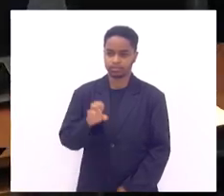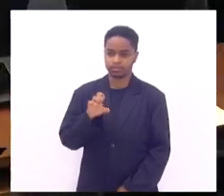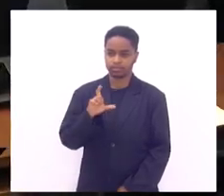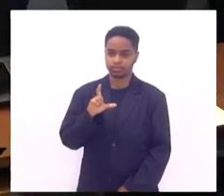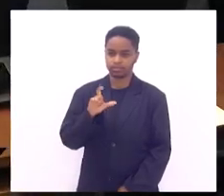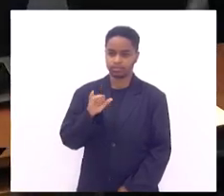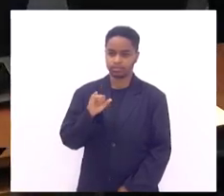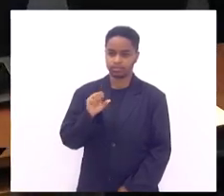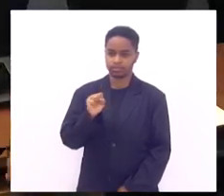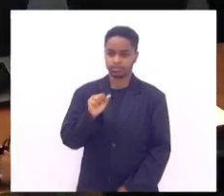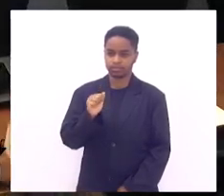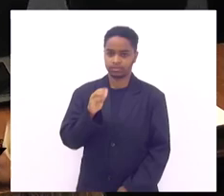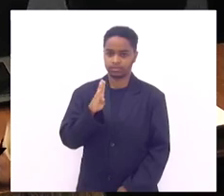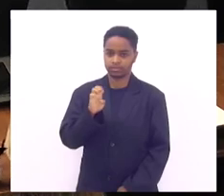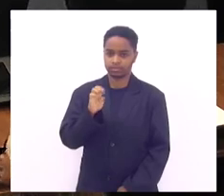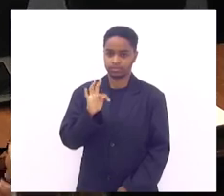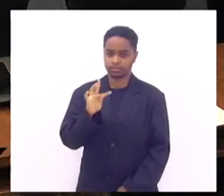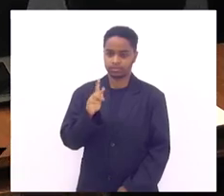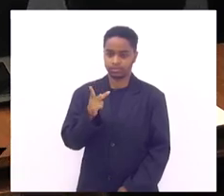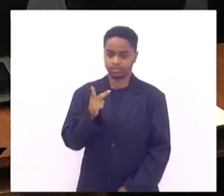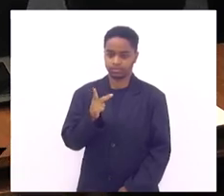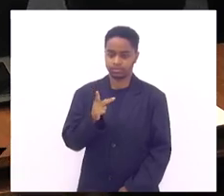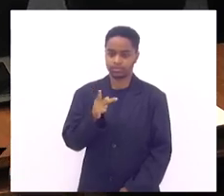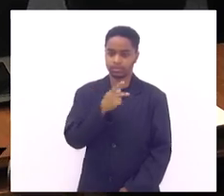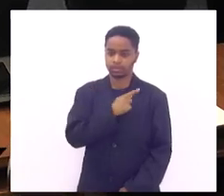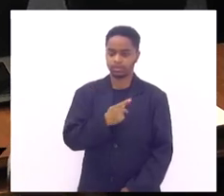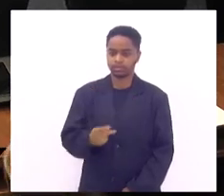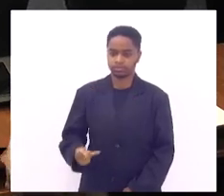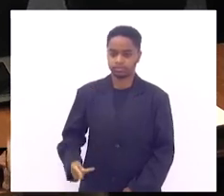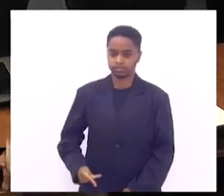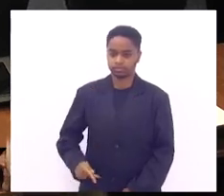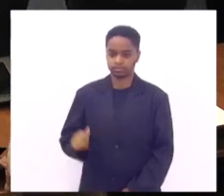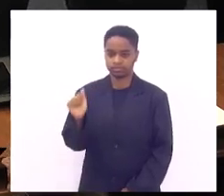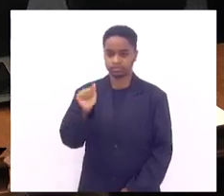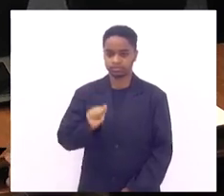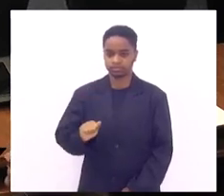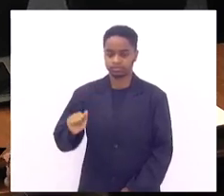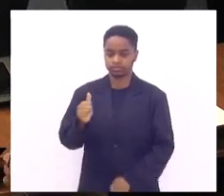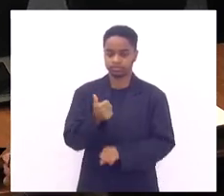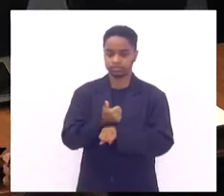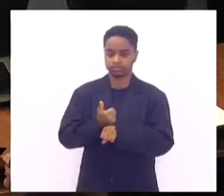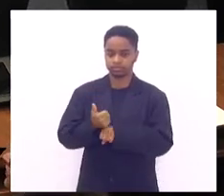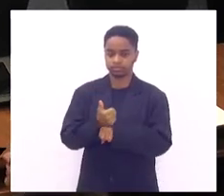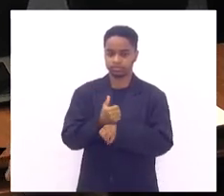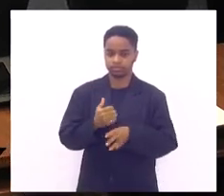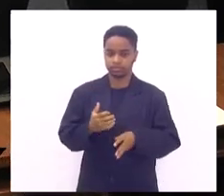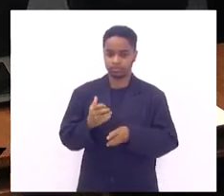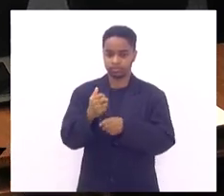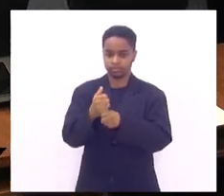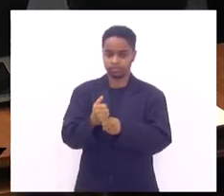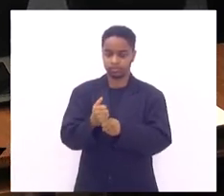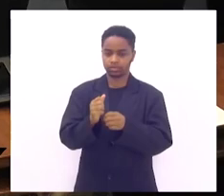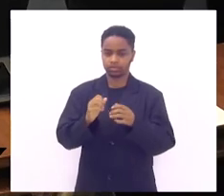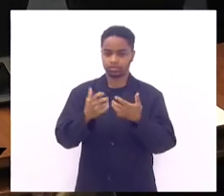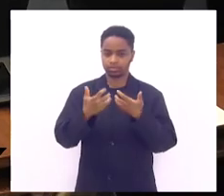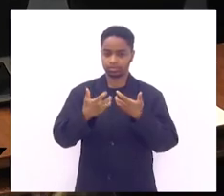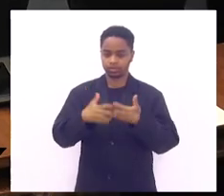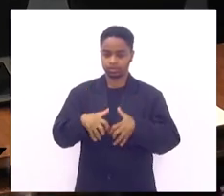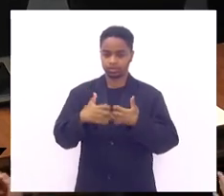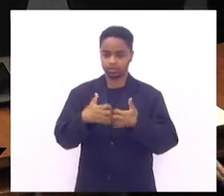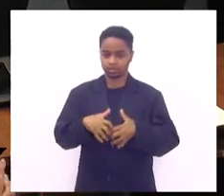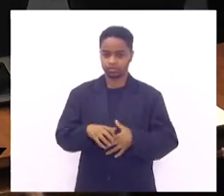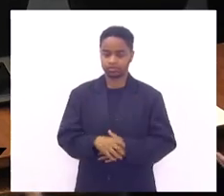Elizabeth Henriques da Silva Gastadel, presidente da Associação dos Profissionais da Contabilidade de Petrópolis.